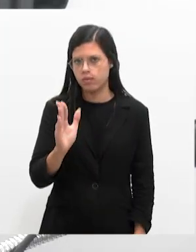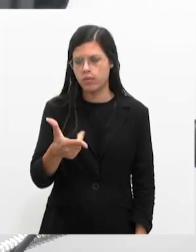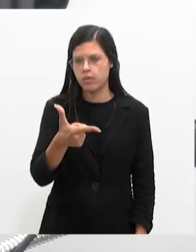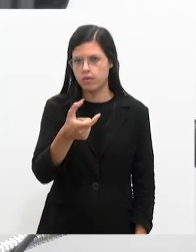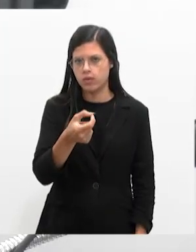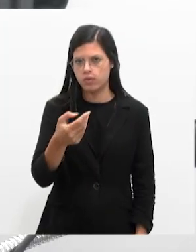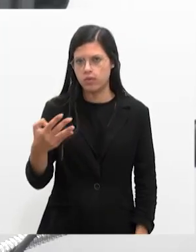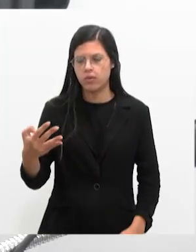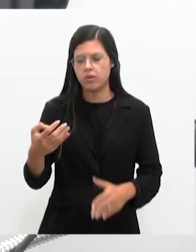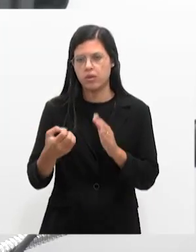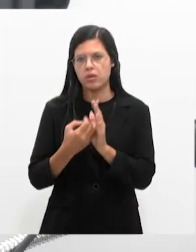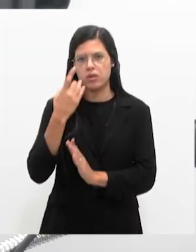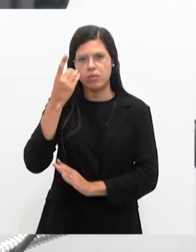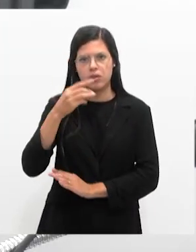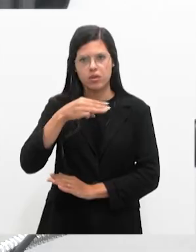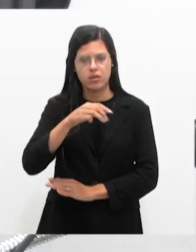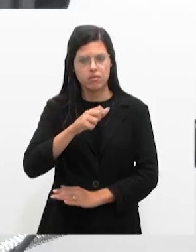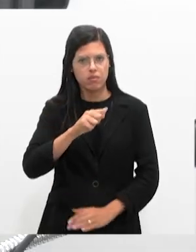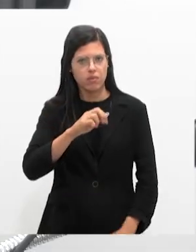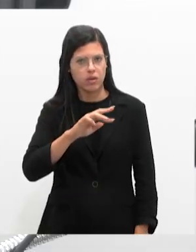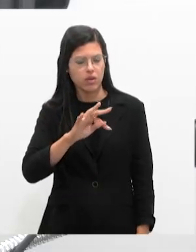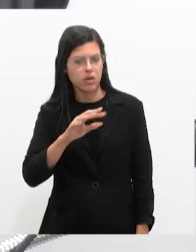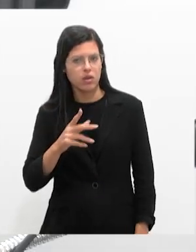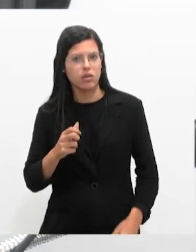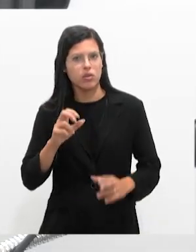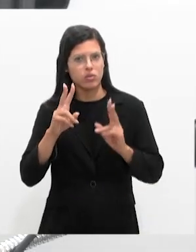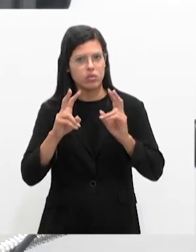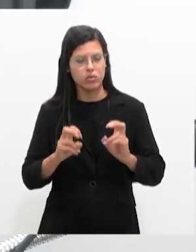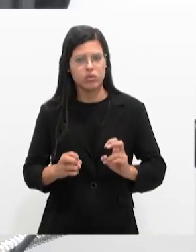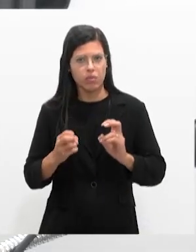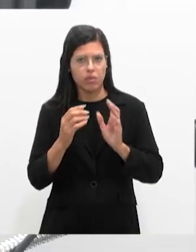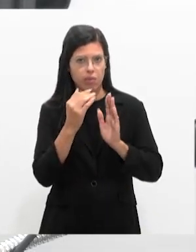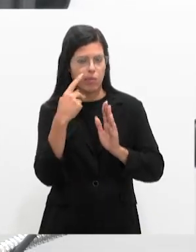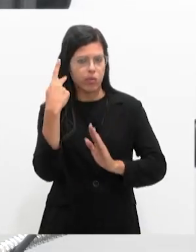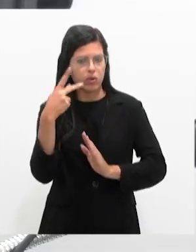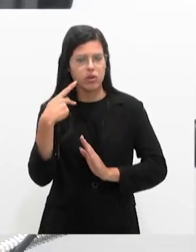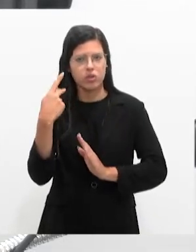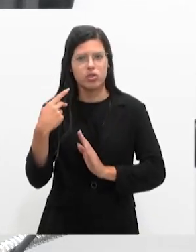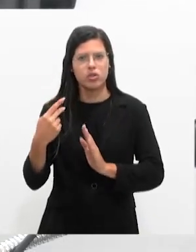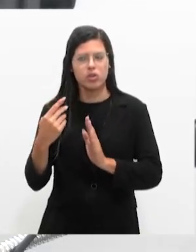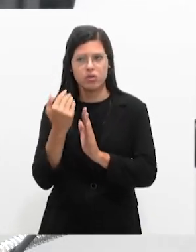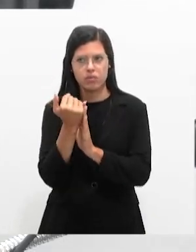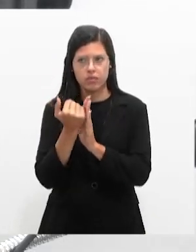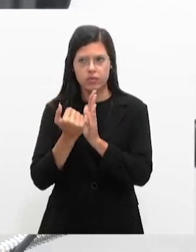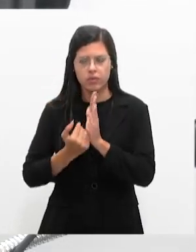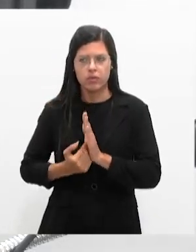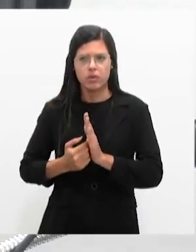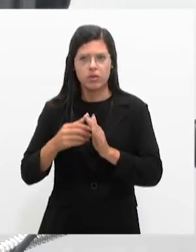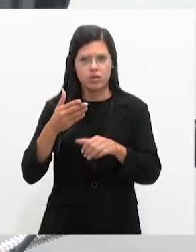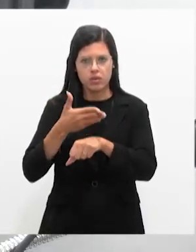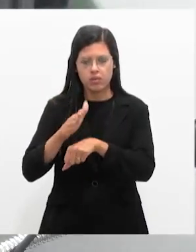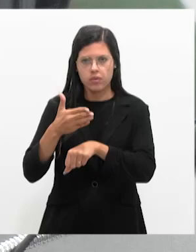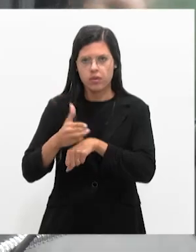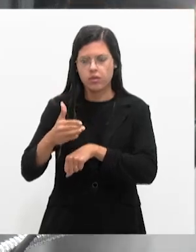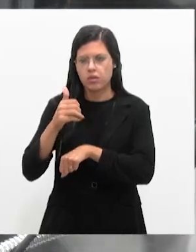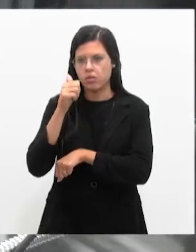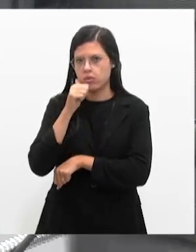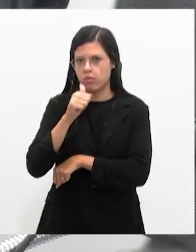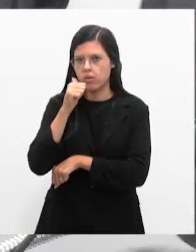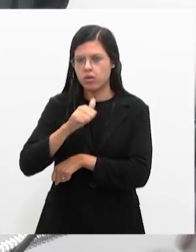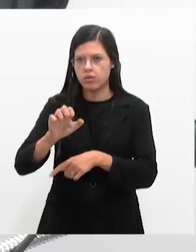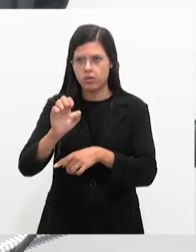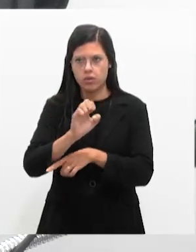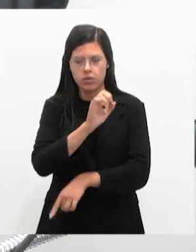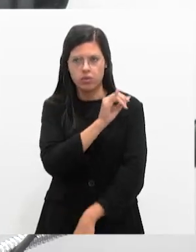autoria da deputada Marta Rocha, que institui a Política Estadual de Formação e Capacitação Continuada de Mulheres para o Mercado de Trabalho no Estado do Rio de Janeiro. Parecer é da